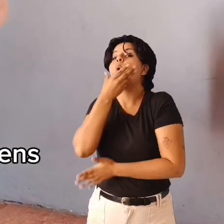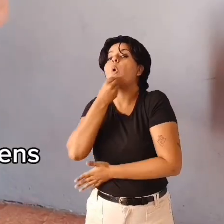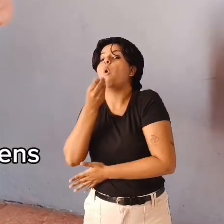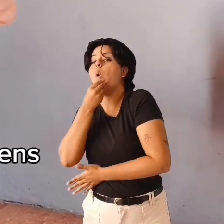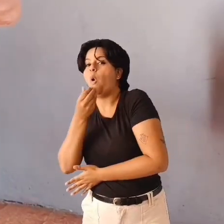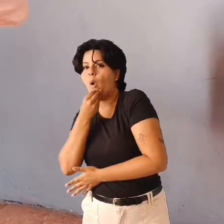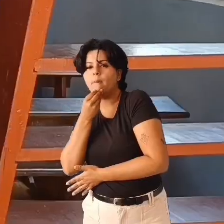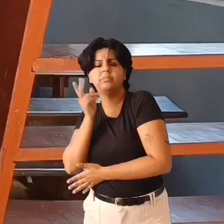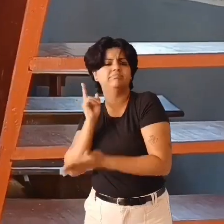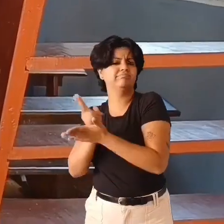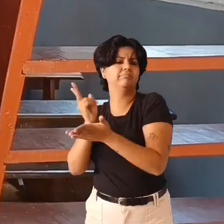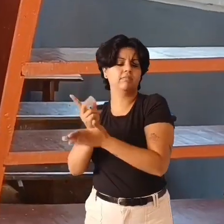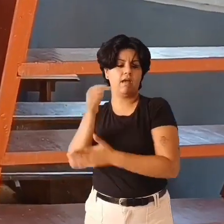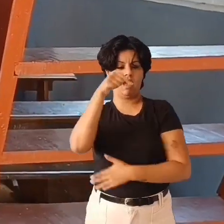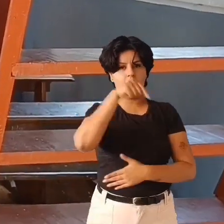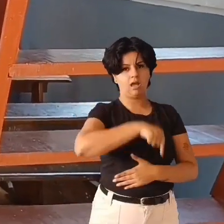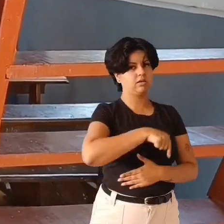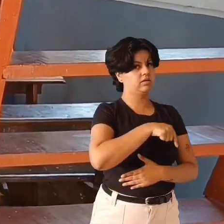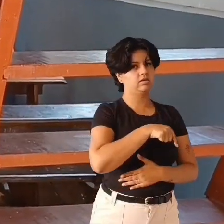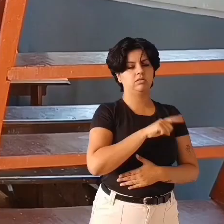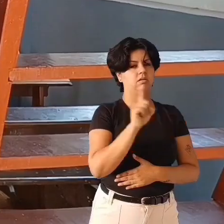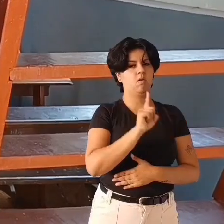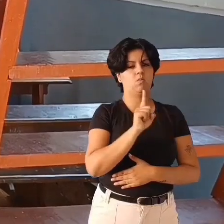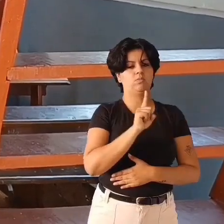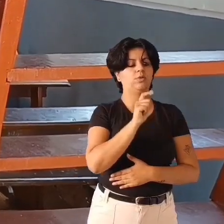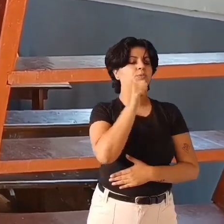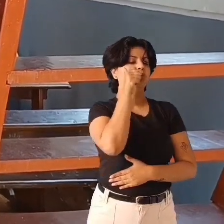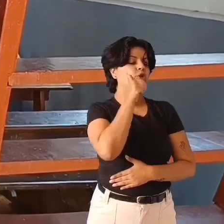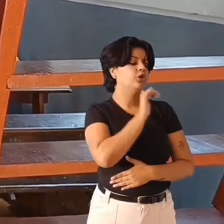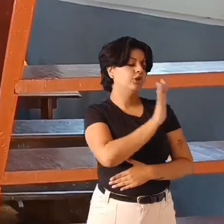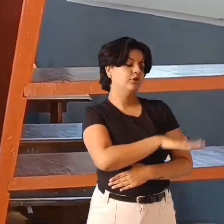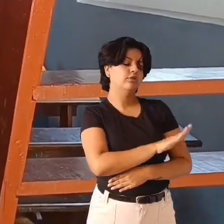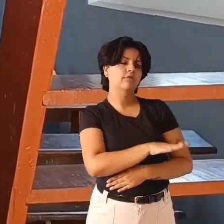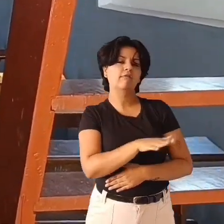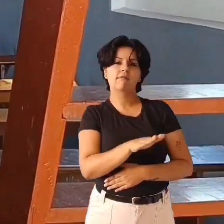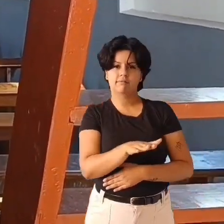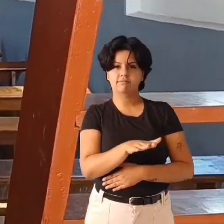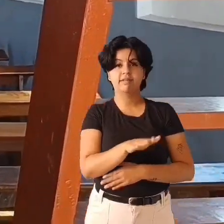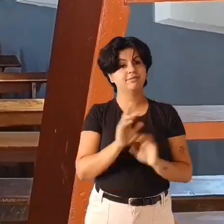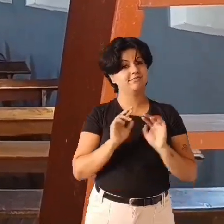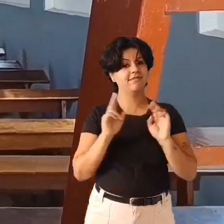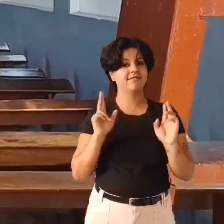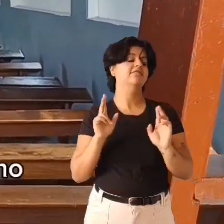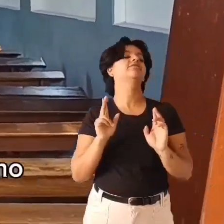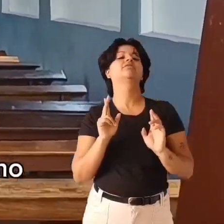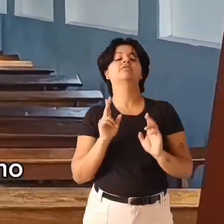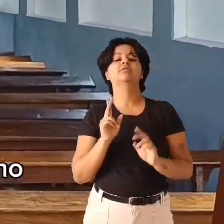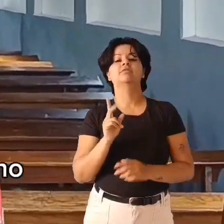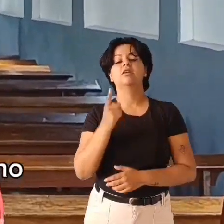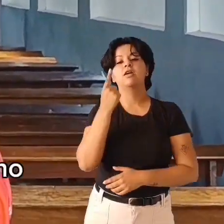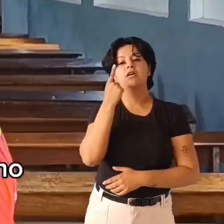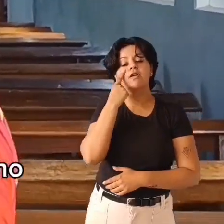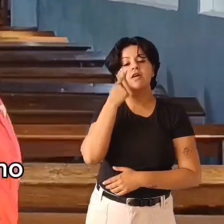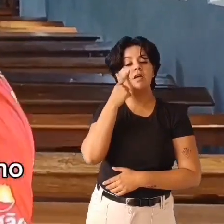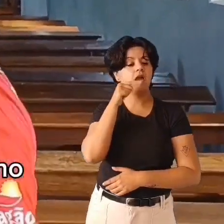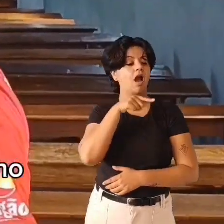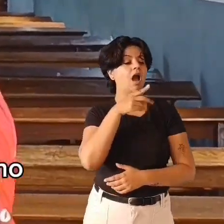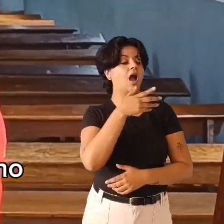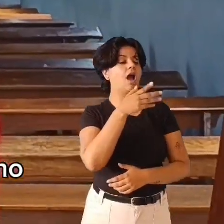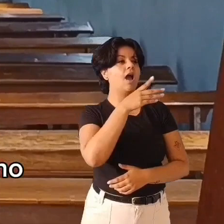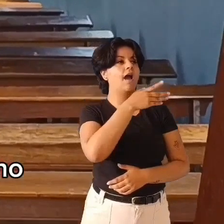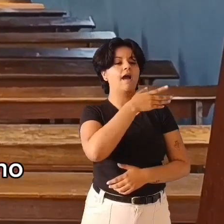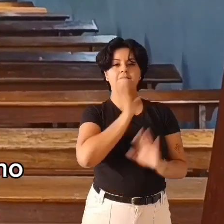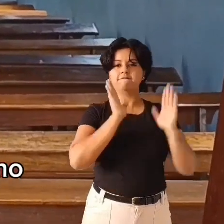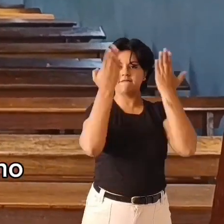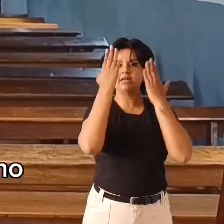realizada por homens, né? E aqui não, aqui é realizada por meninas, por crianças. E uma diferença, olha a